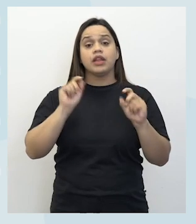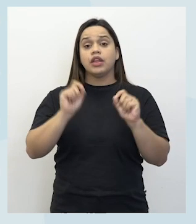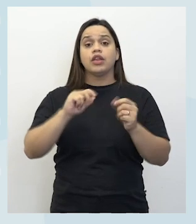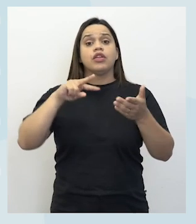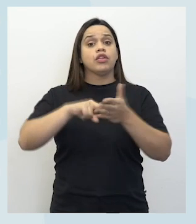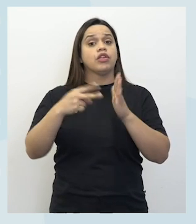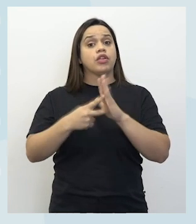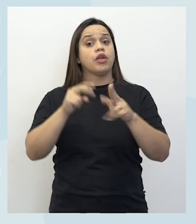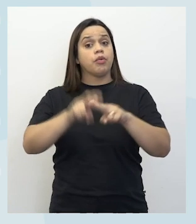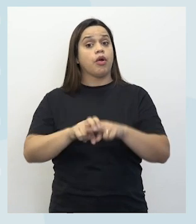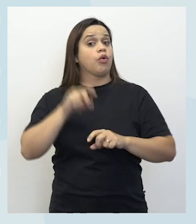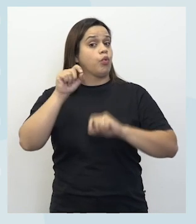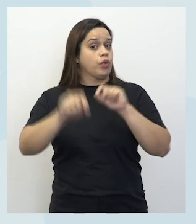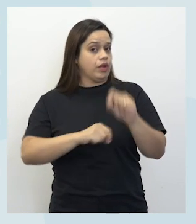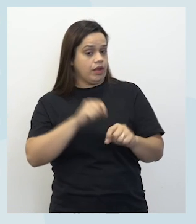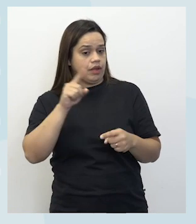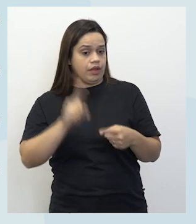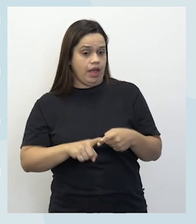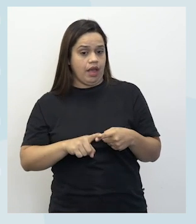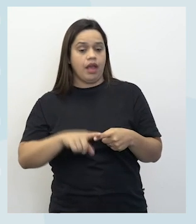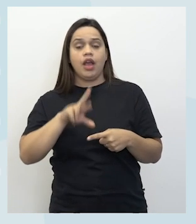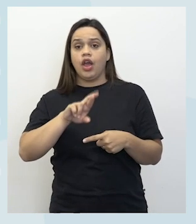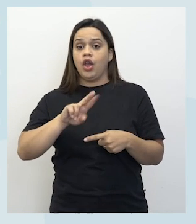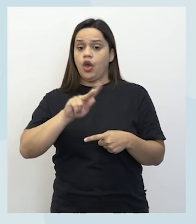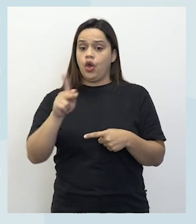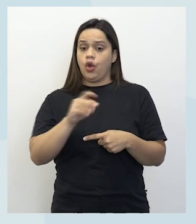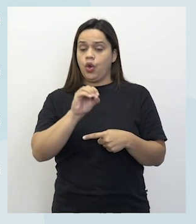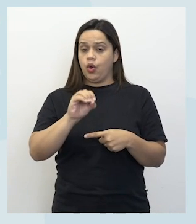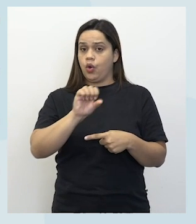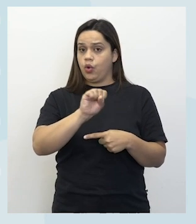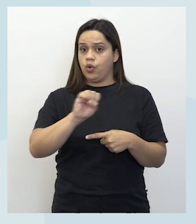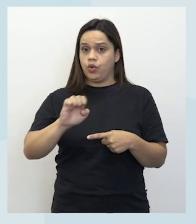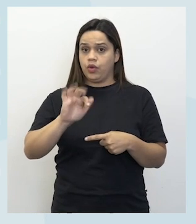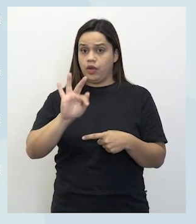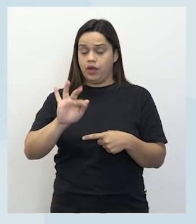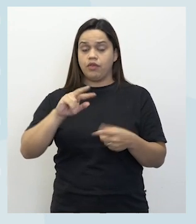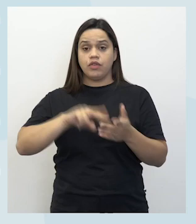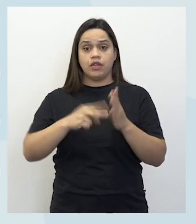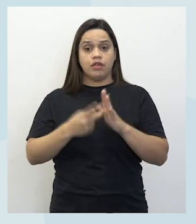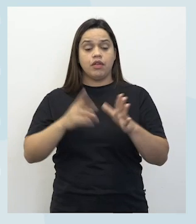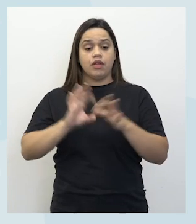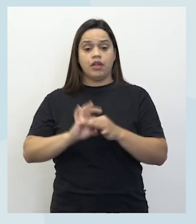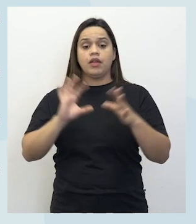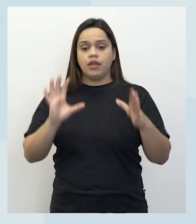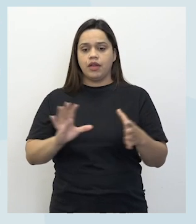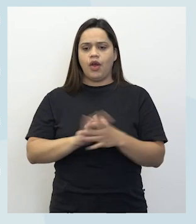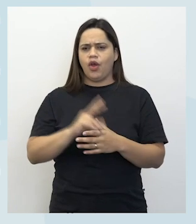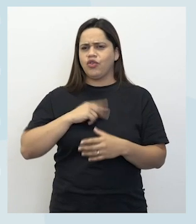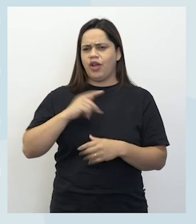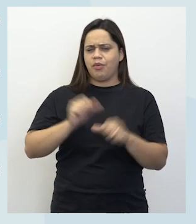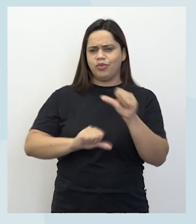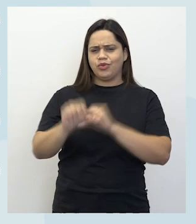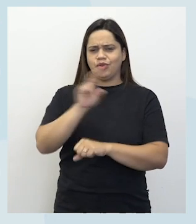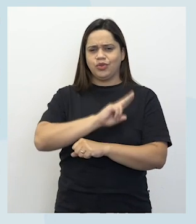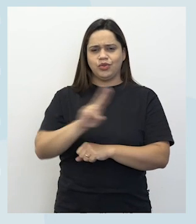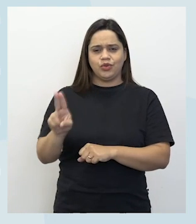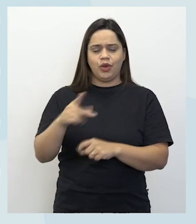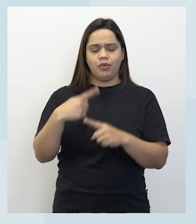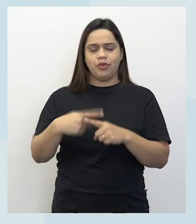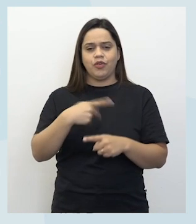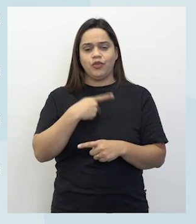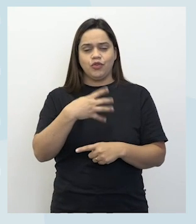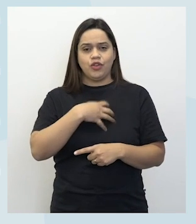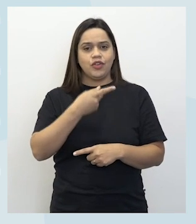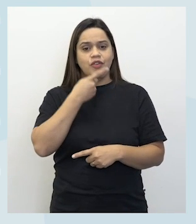justifica por... Falou lá que Hosef, né, significava liberdade. Hofesh, olha eu já mudando o nome do